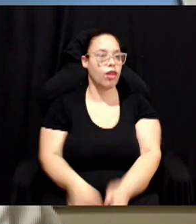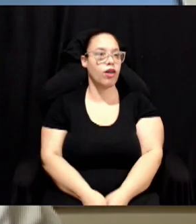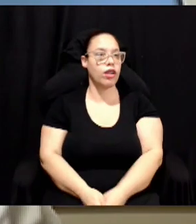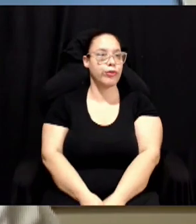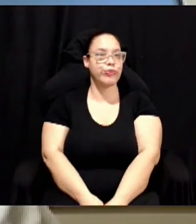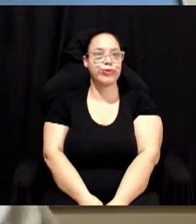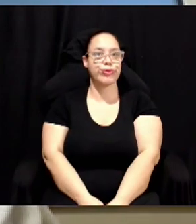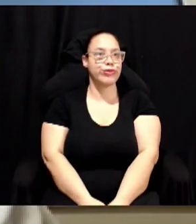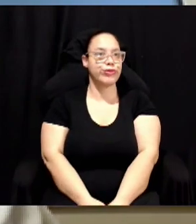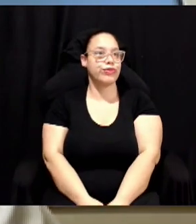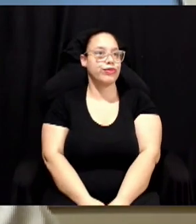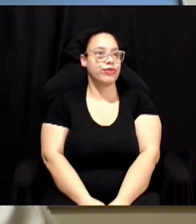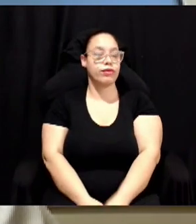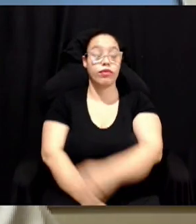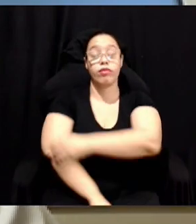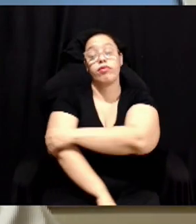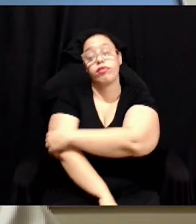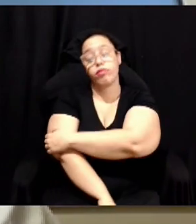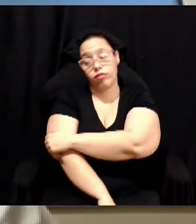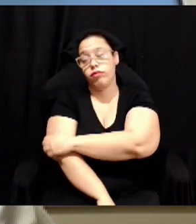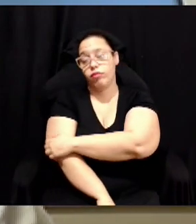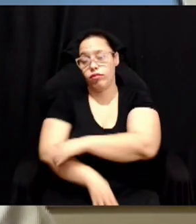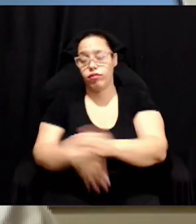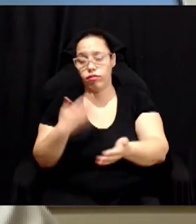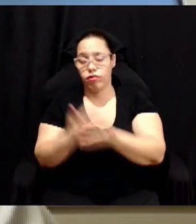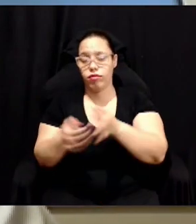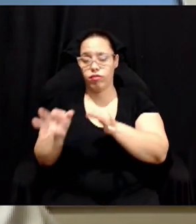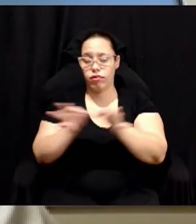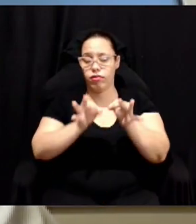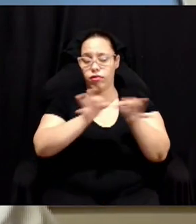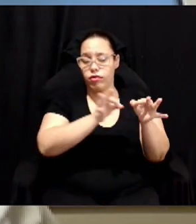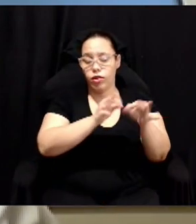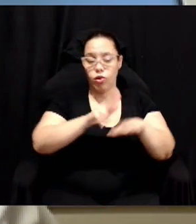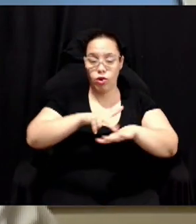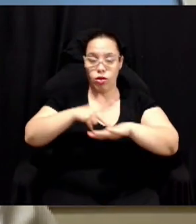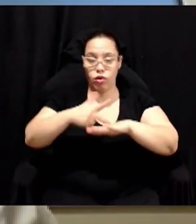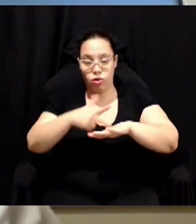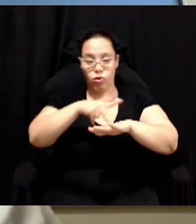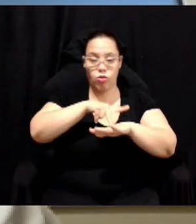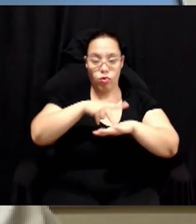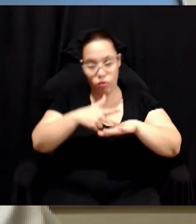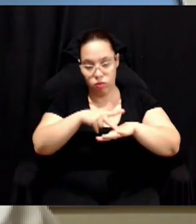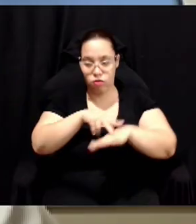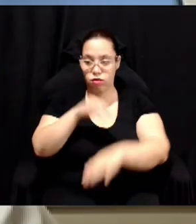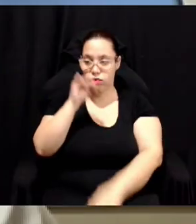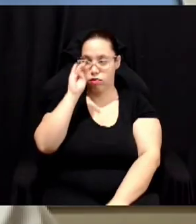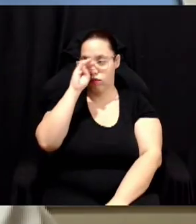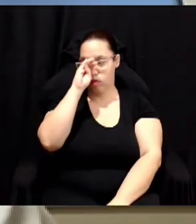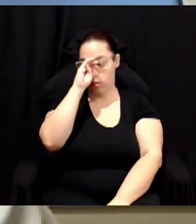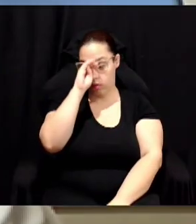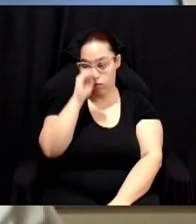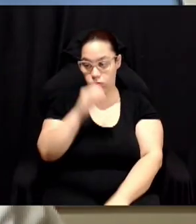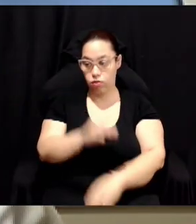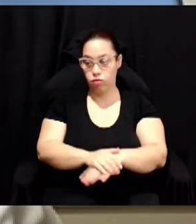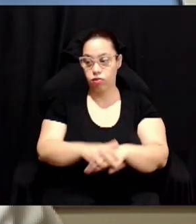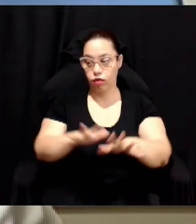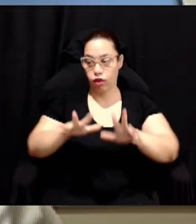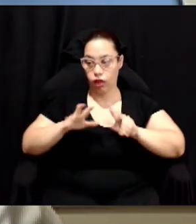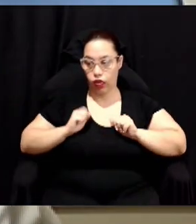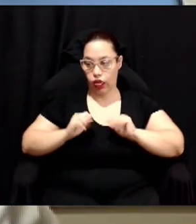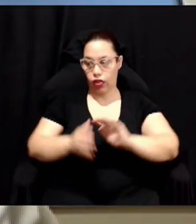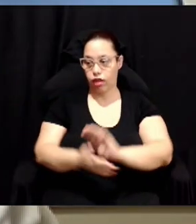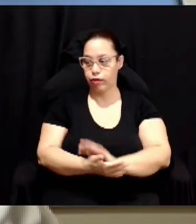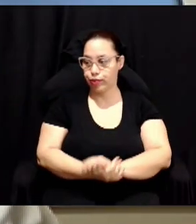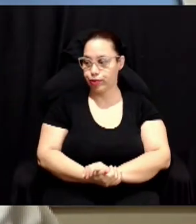faz parte da perda da regulação e do equilíbrio do movimento causado por essa intoxicação.